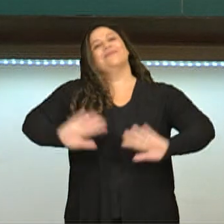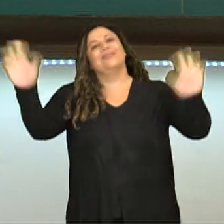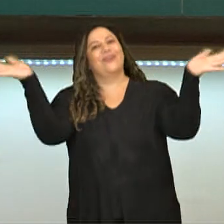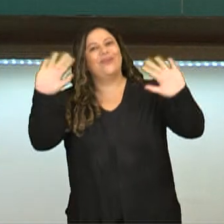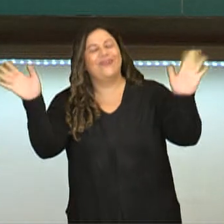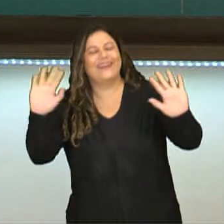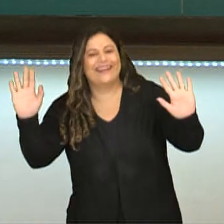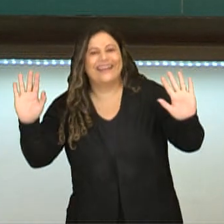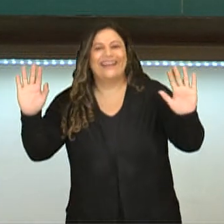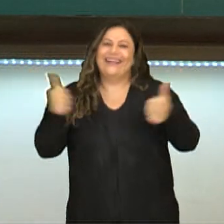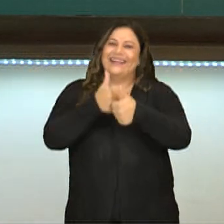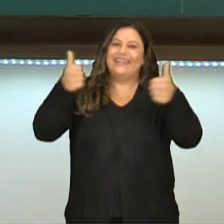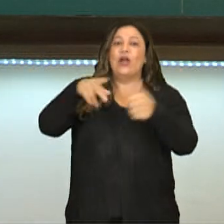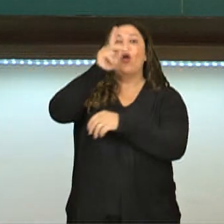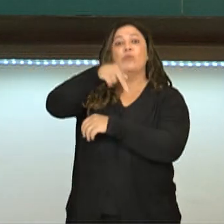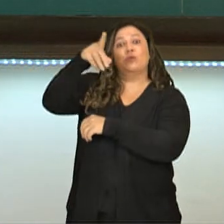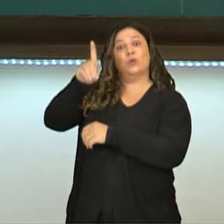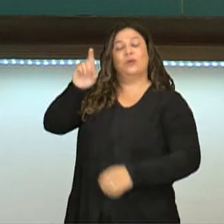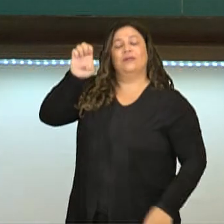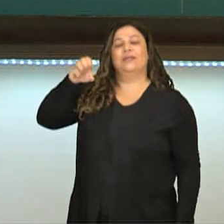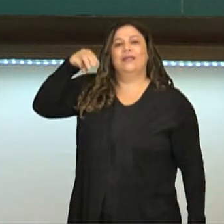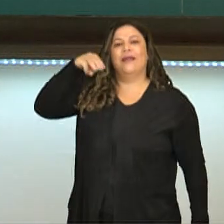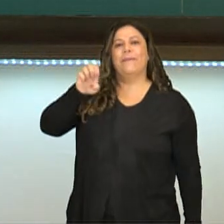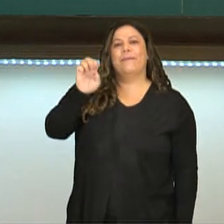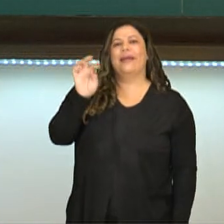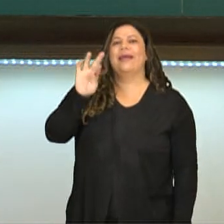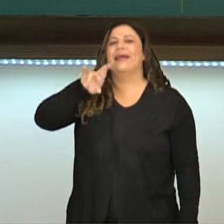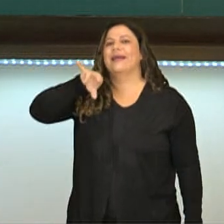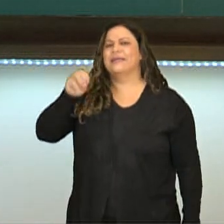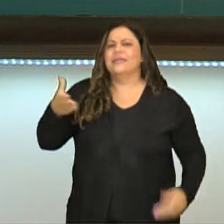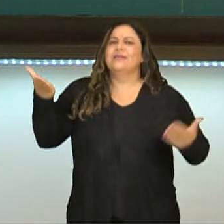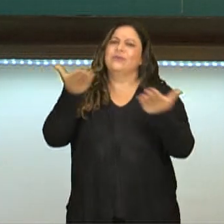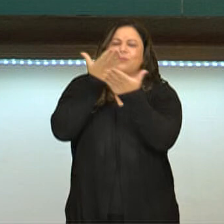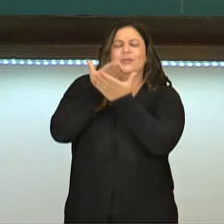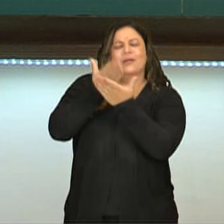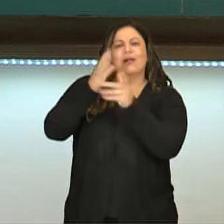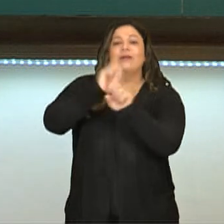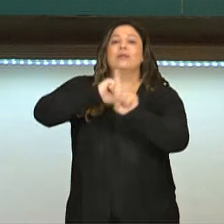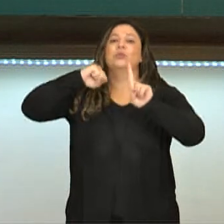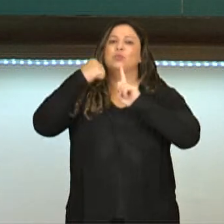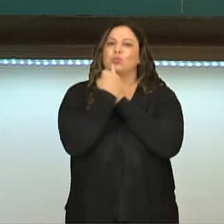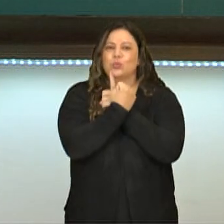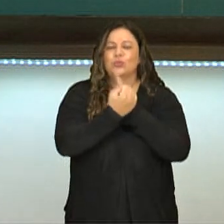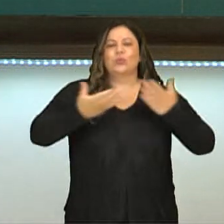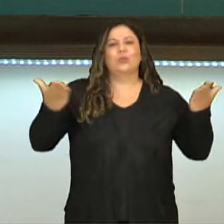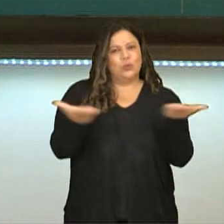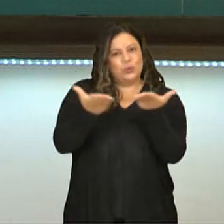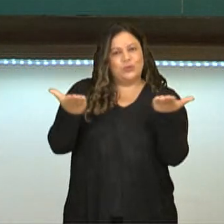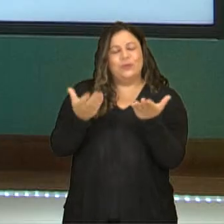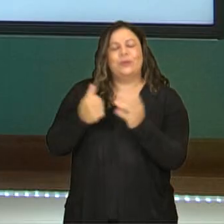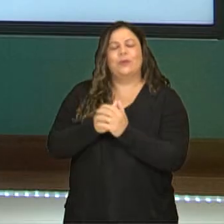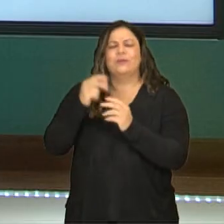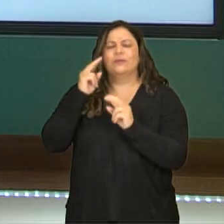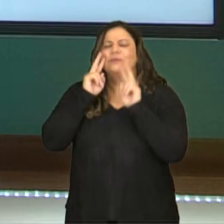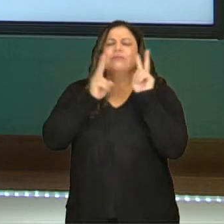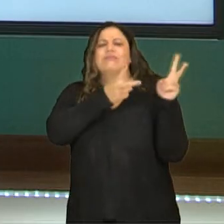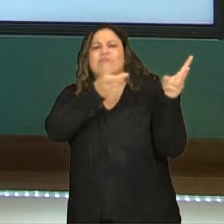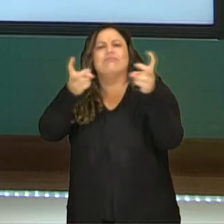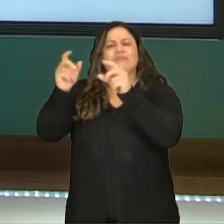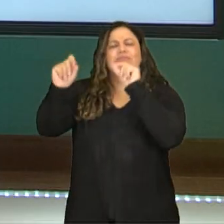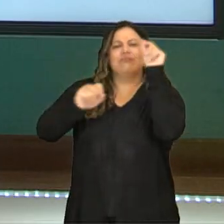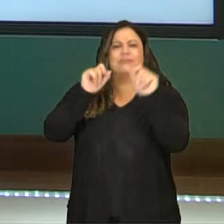Olá, pessoal! Professor Demétrio na área para mais uma aula de Sociologia. Hoje vamos ver a